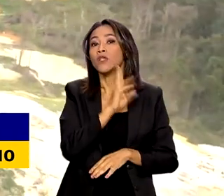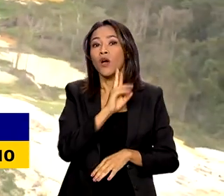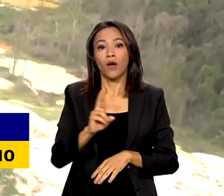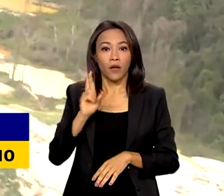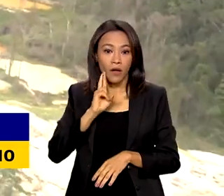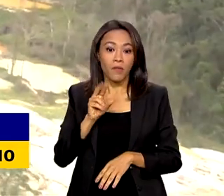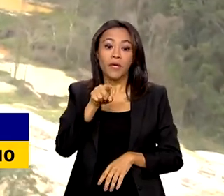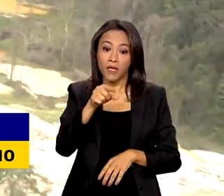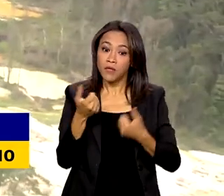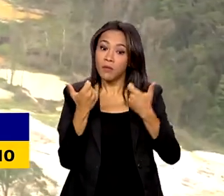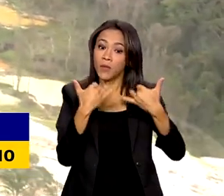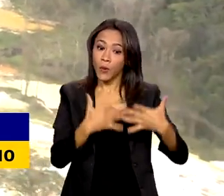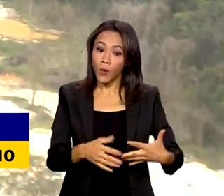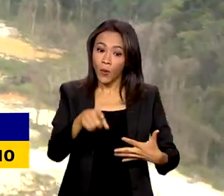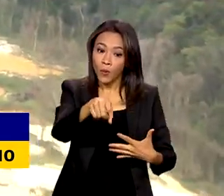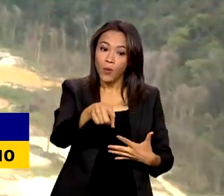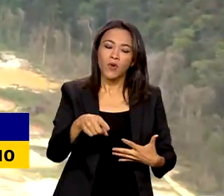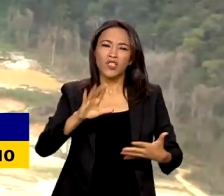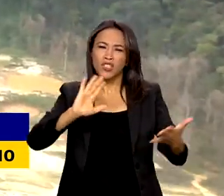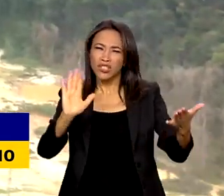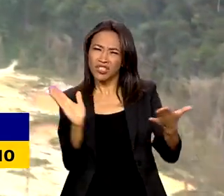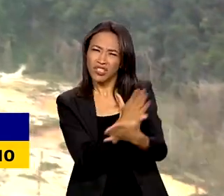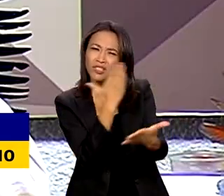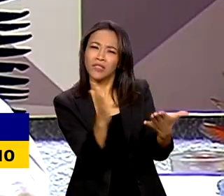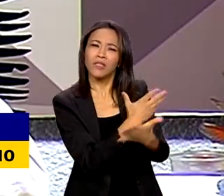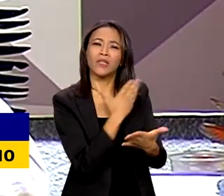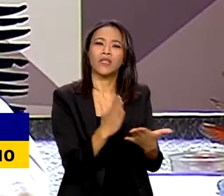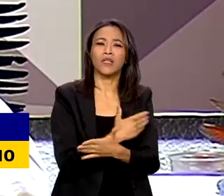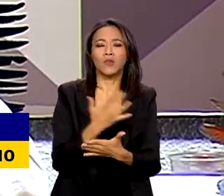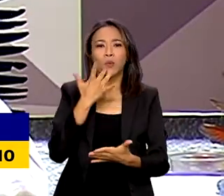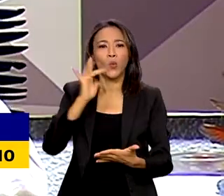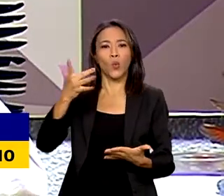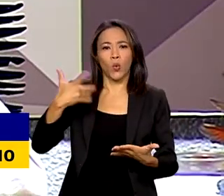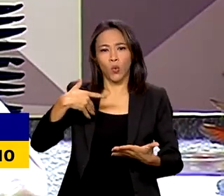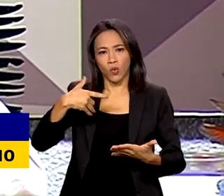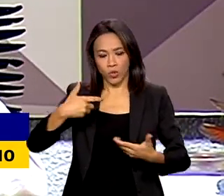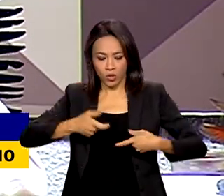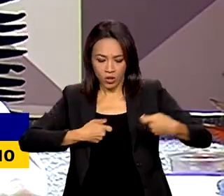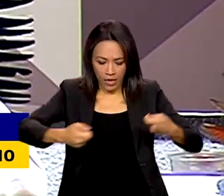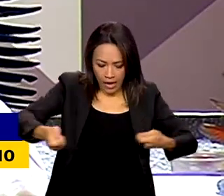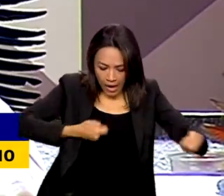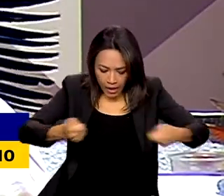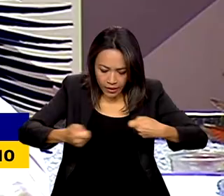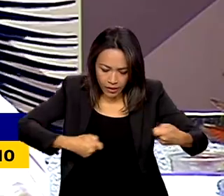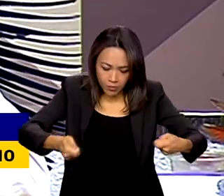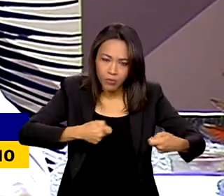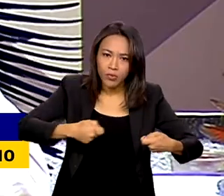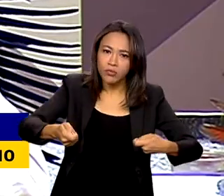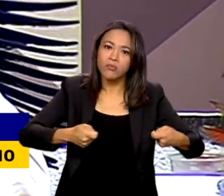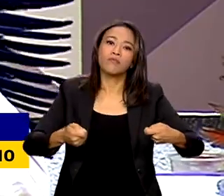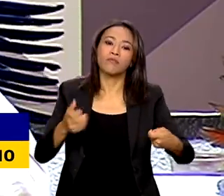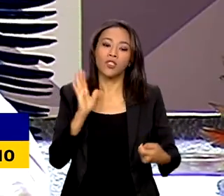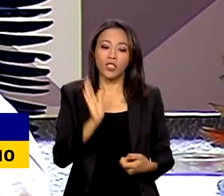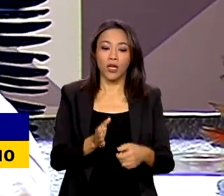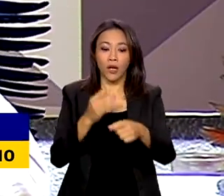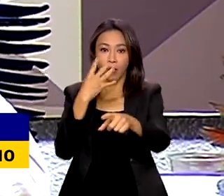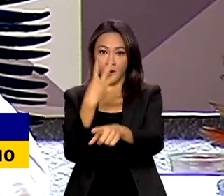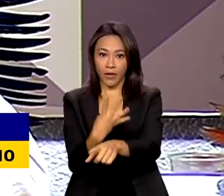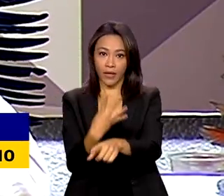pela ação de desmonte de garimpos ilegais. Foram 43 prisões já